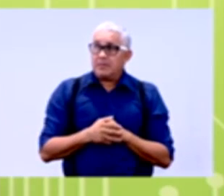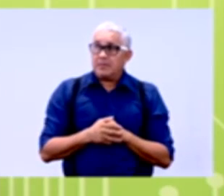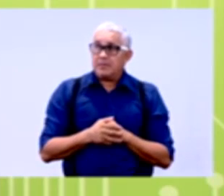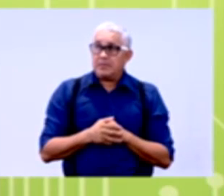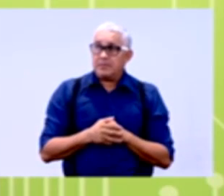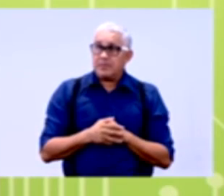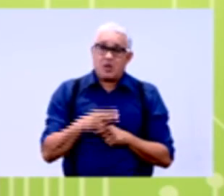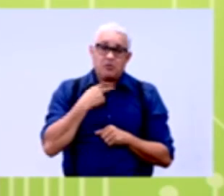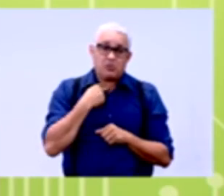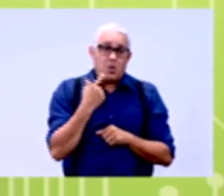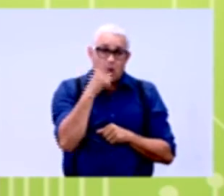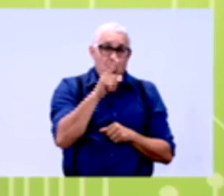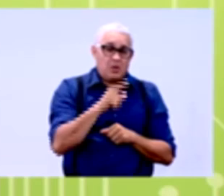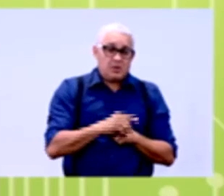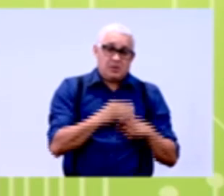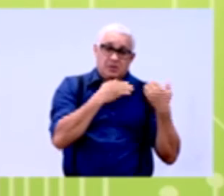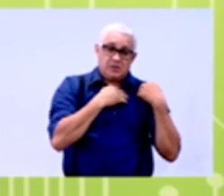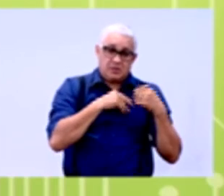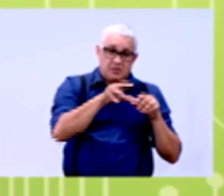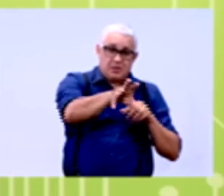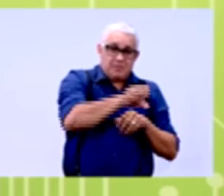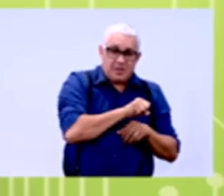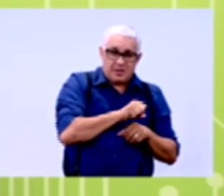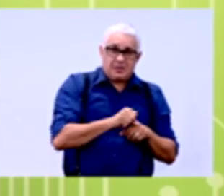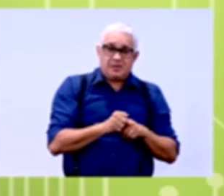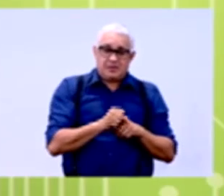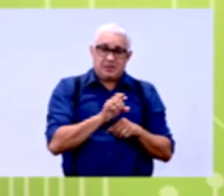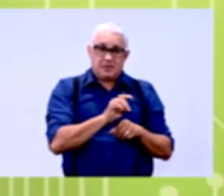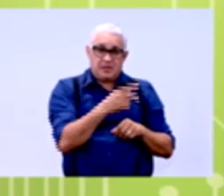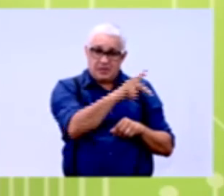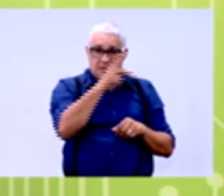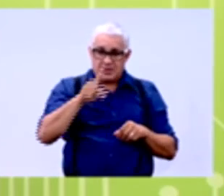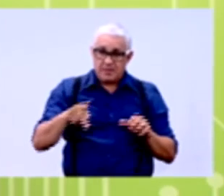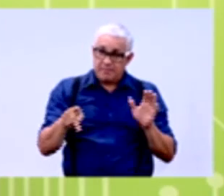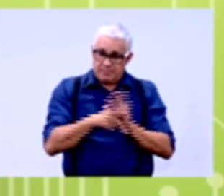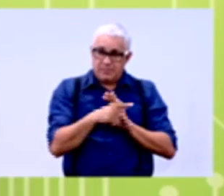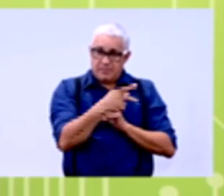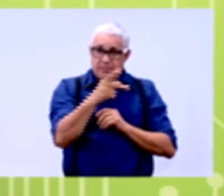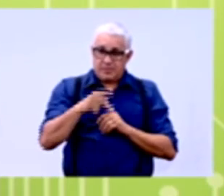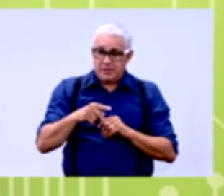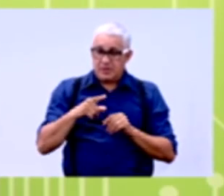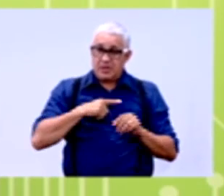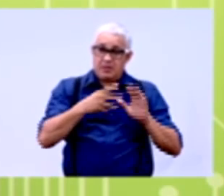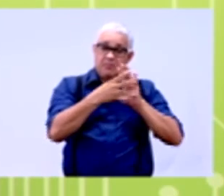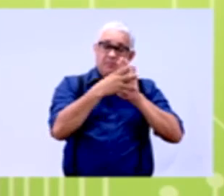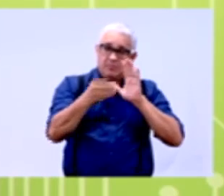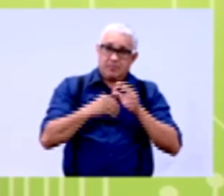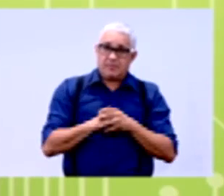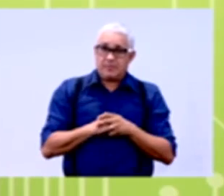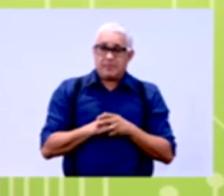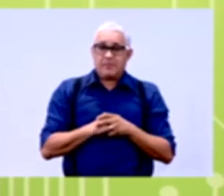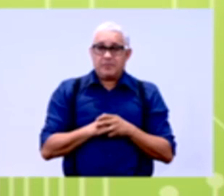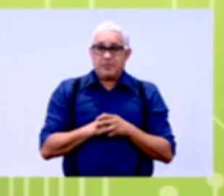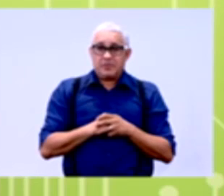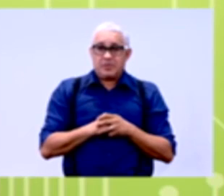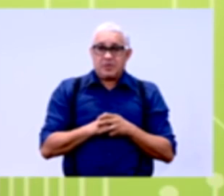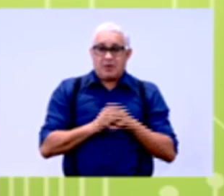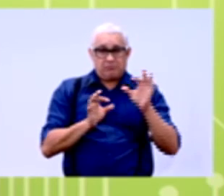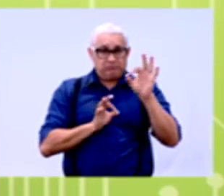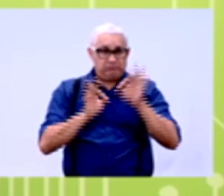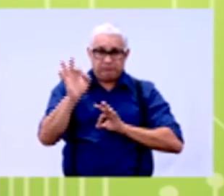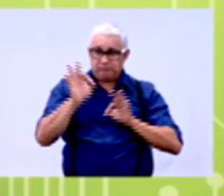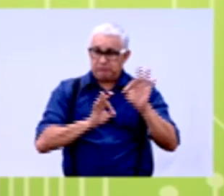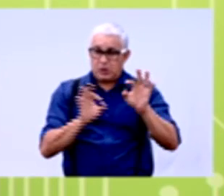contrapondo às responsabilidades de outra classe, nós teremos então um modelo bem construído